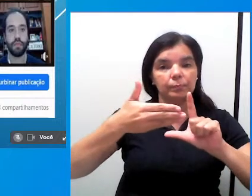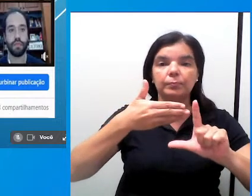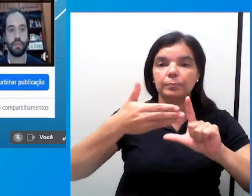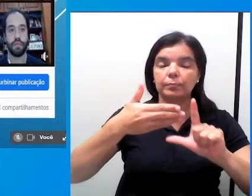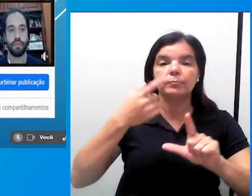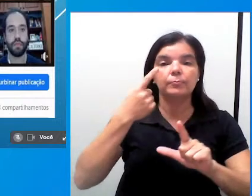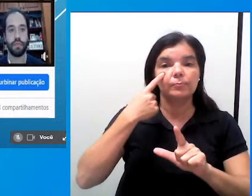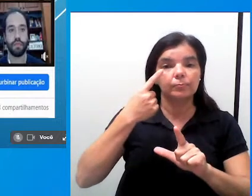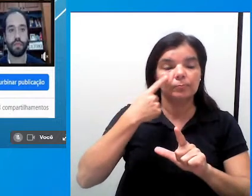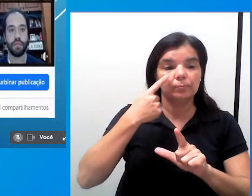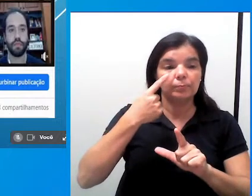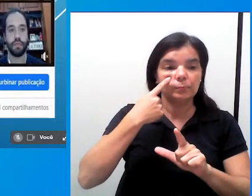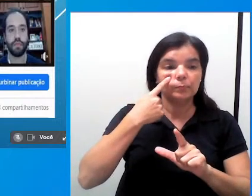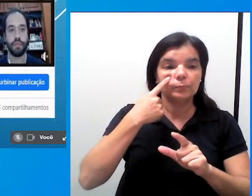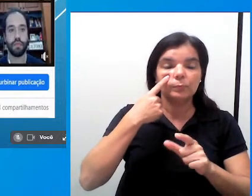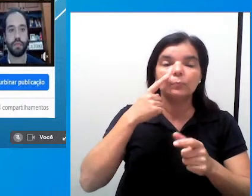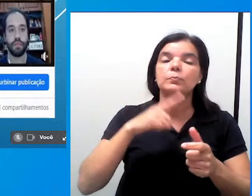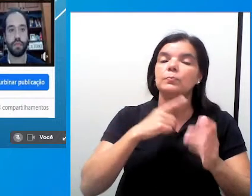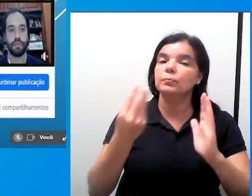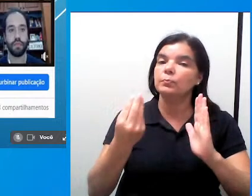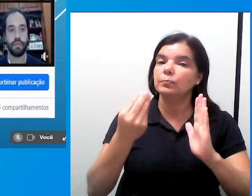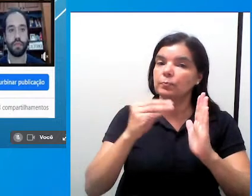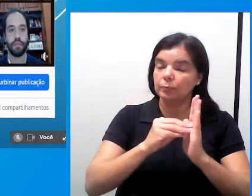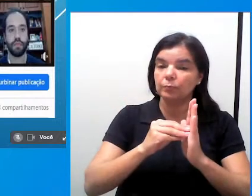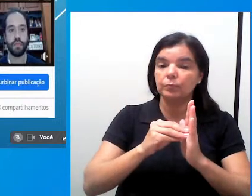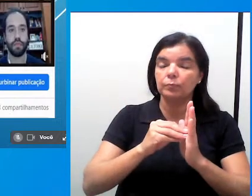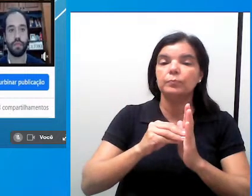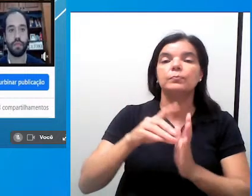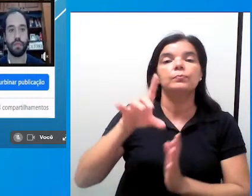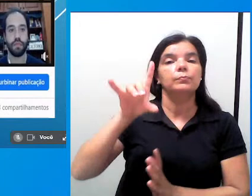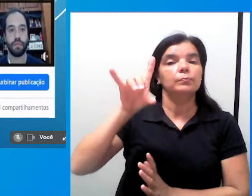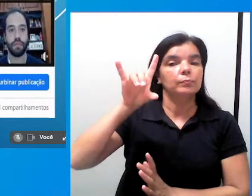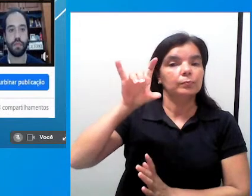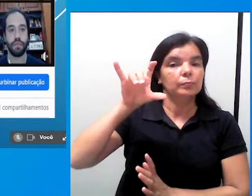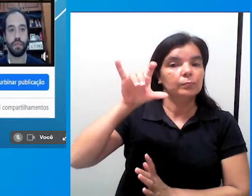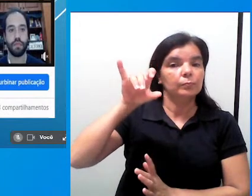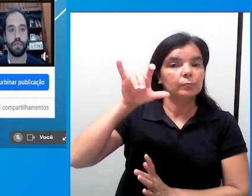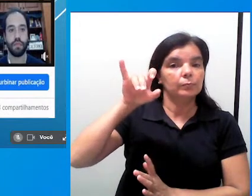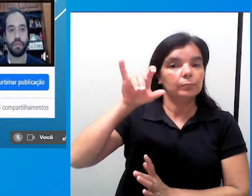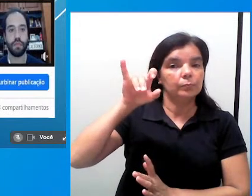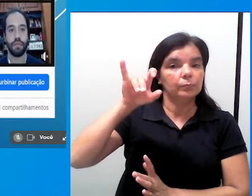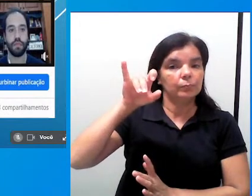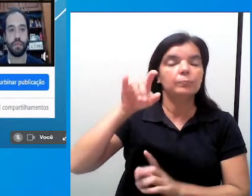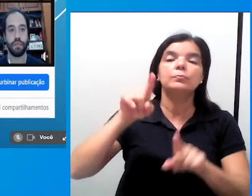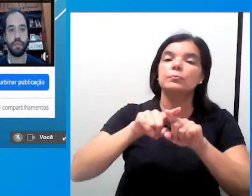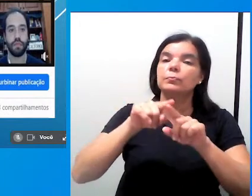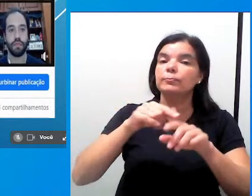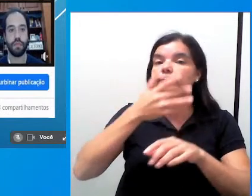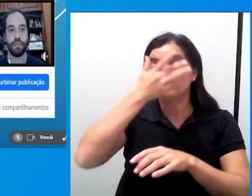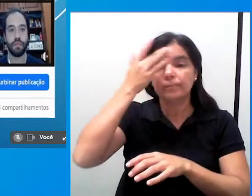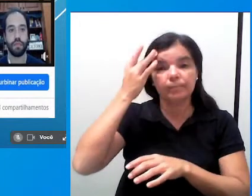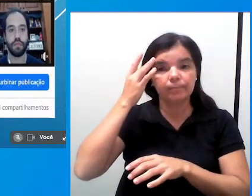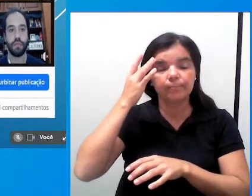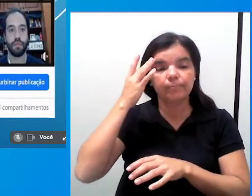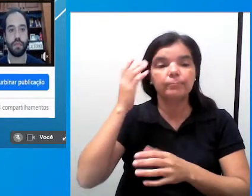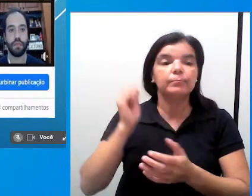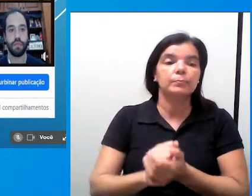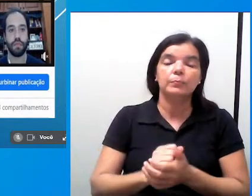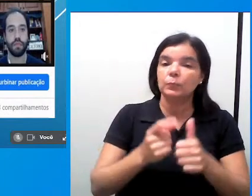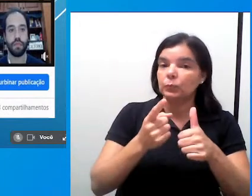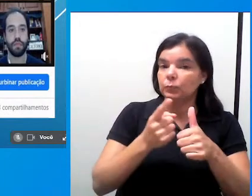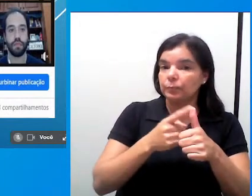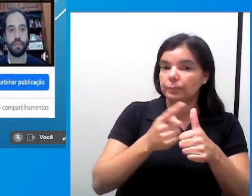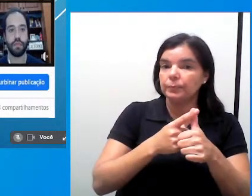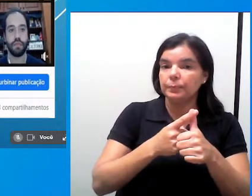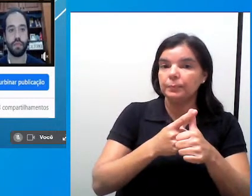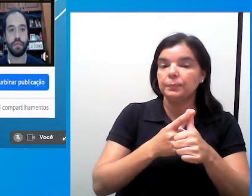ocupar aí o YouTube, precisávamos ocupar o Instagram para a gente atingir um número maior de pessoas. E esse pessoal do primeiro